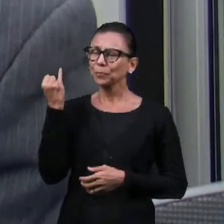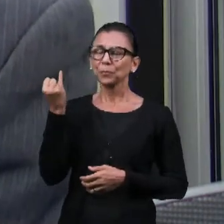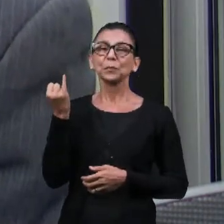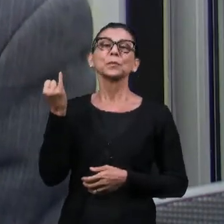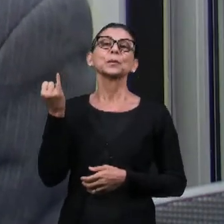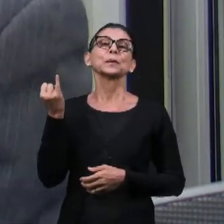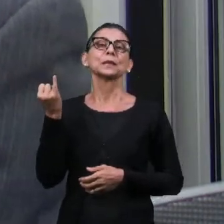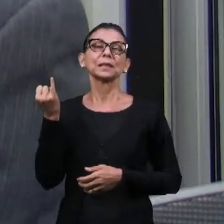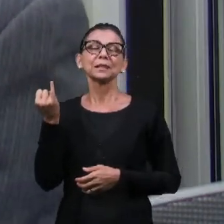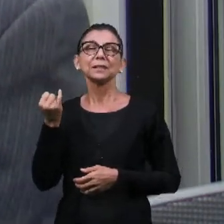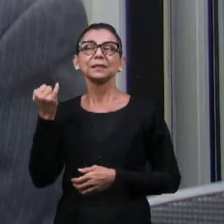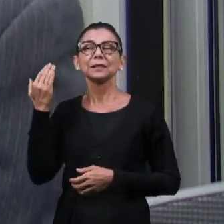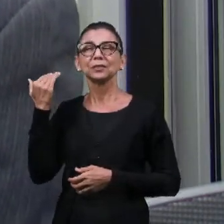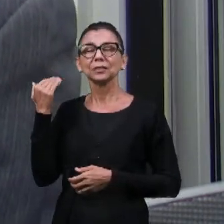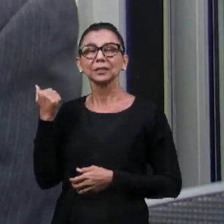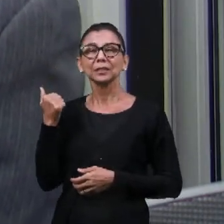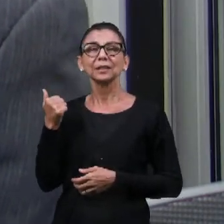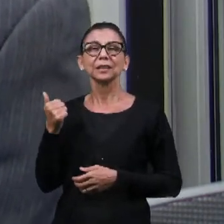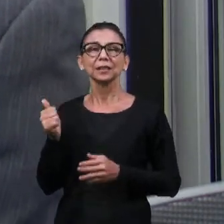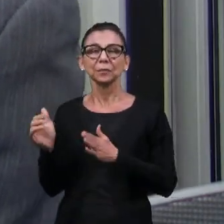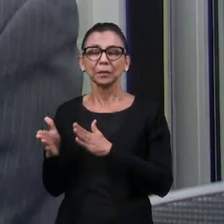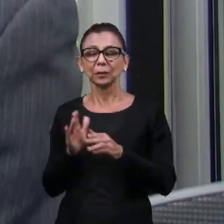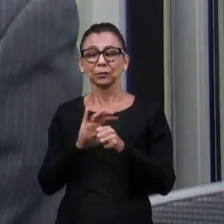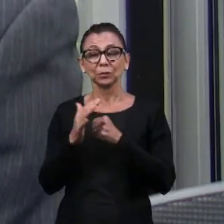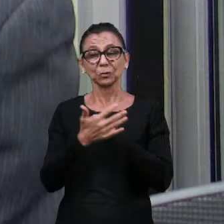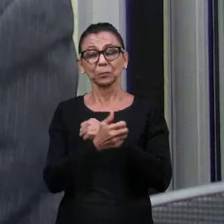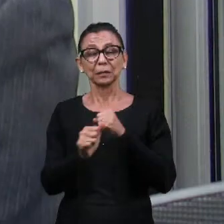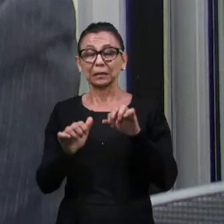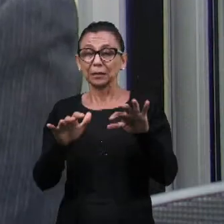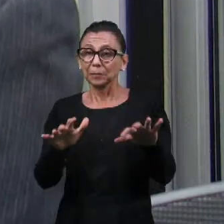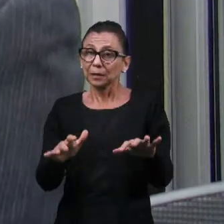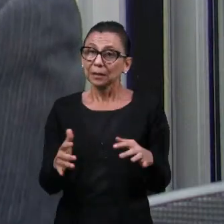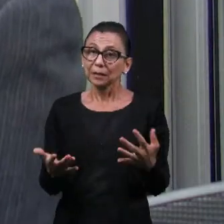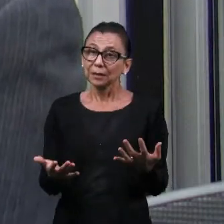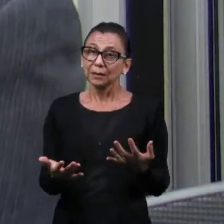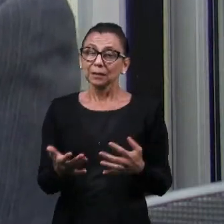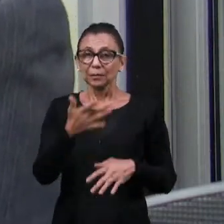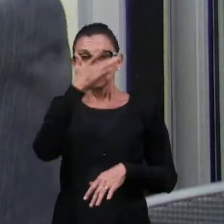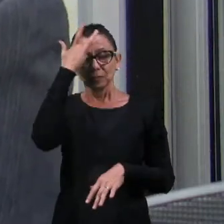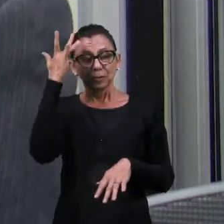uma assistência, uma hora de uma enfermidade, um familiar enfermo,